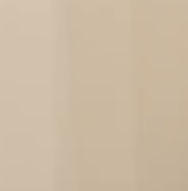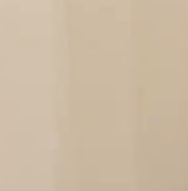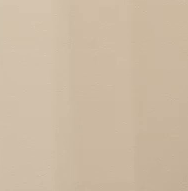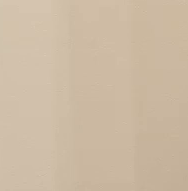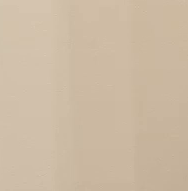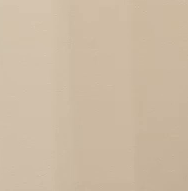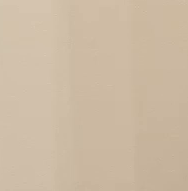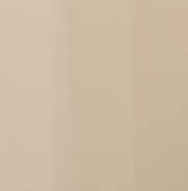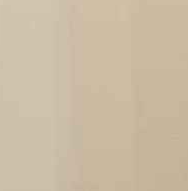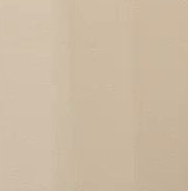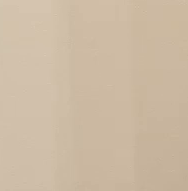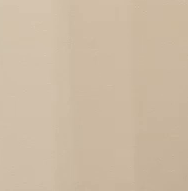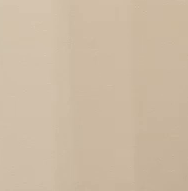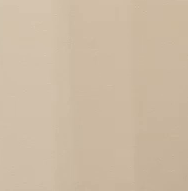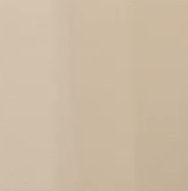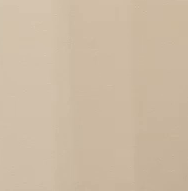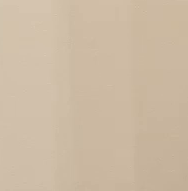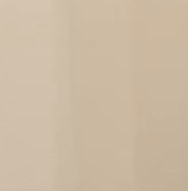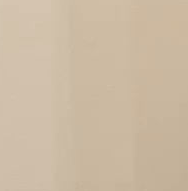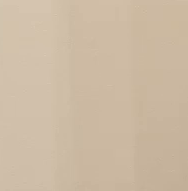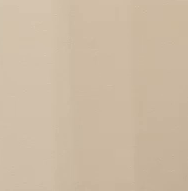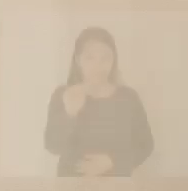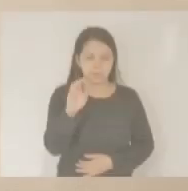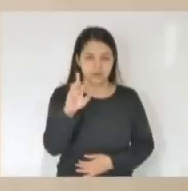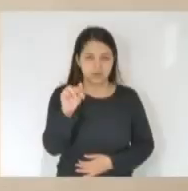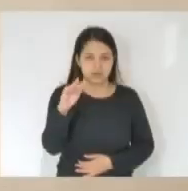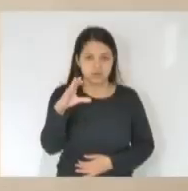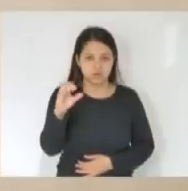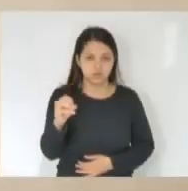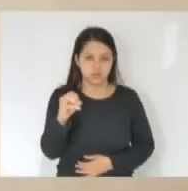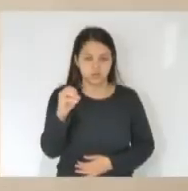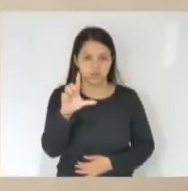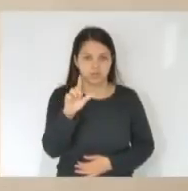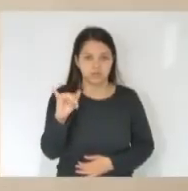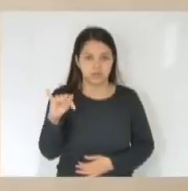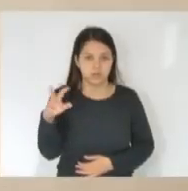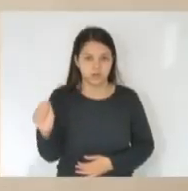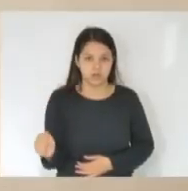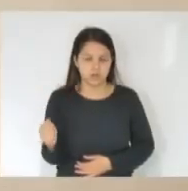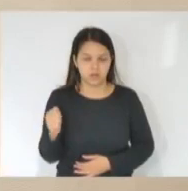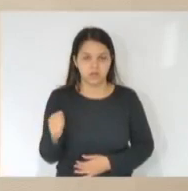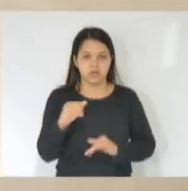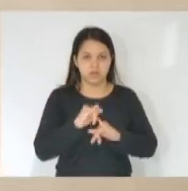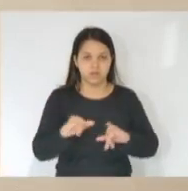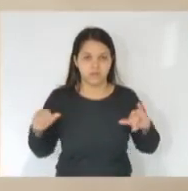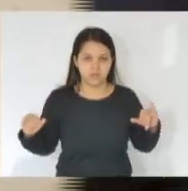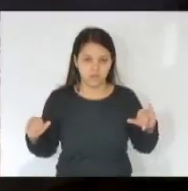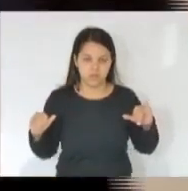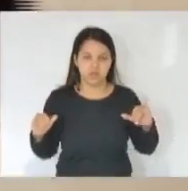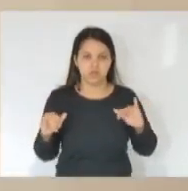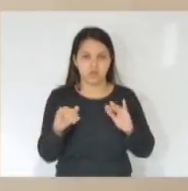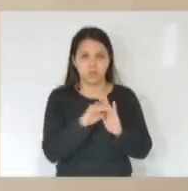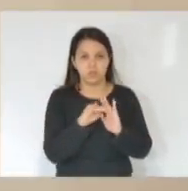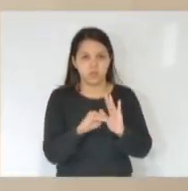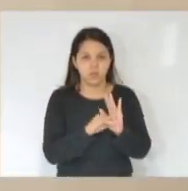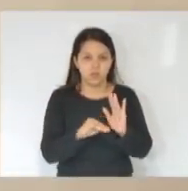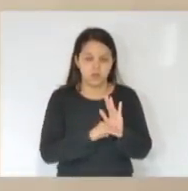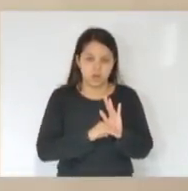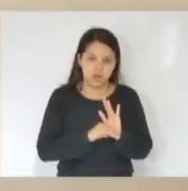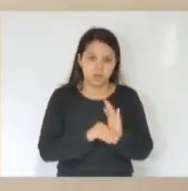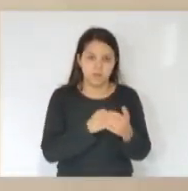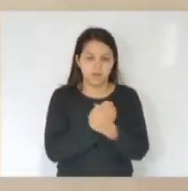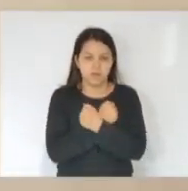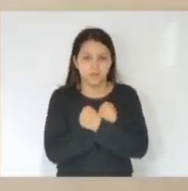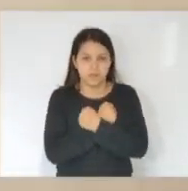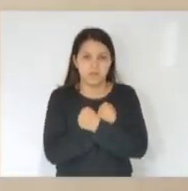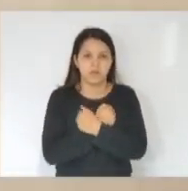Camboriú, senhor Fabrício Oliveira, para manifestar sobre o programa Abraço, criado pela prefeitura para acolher e